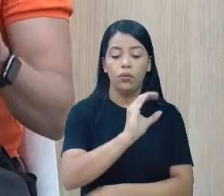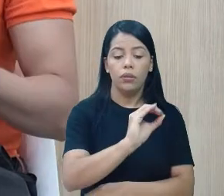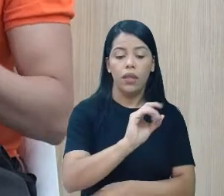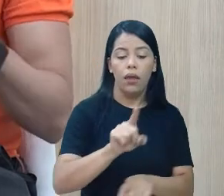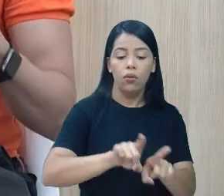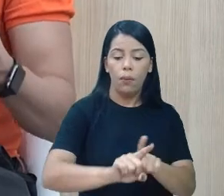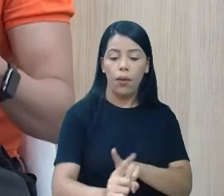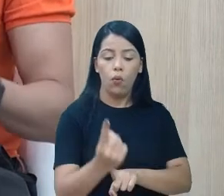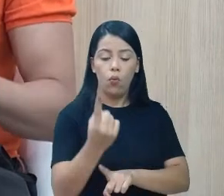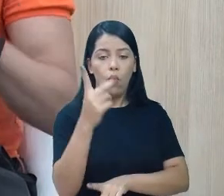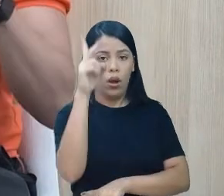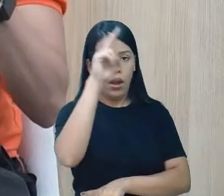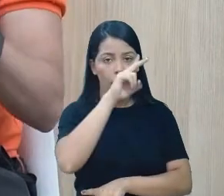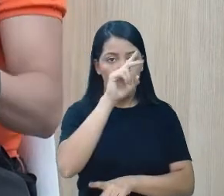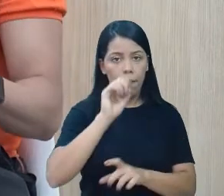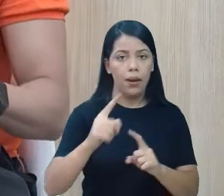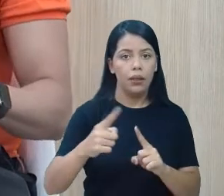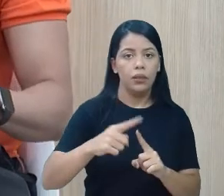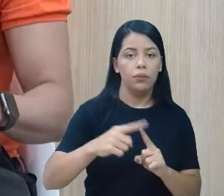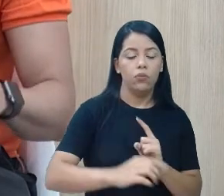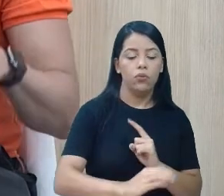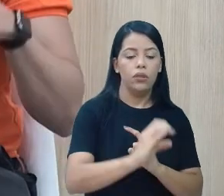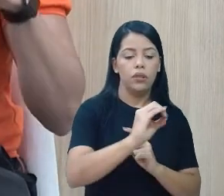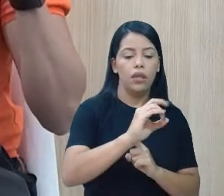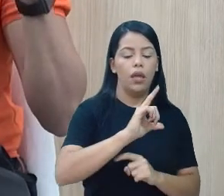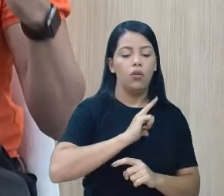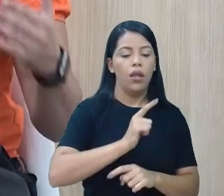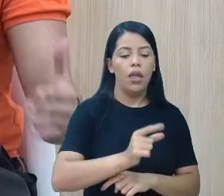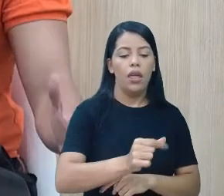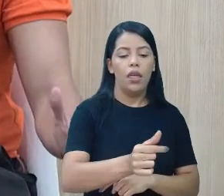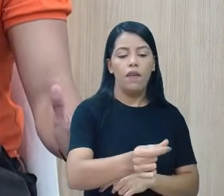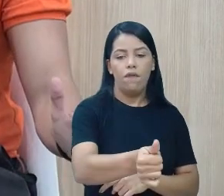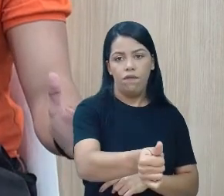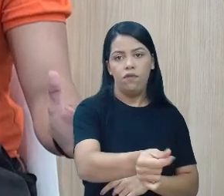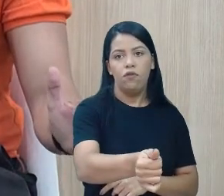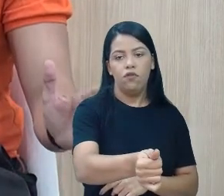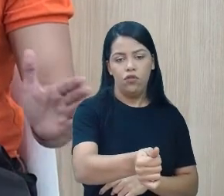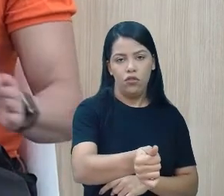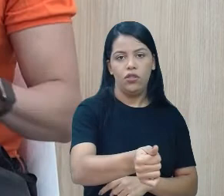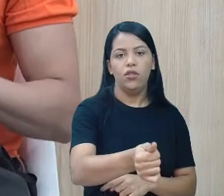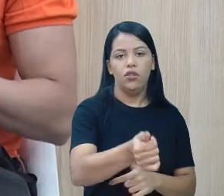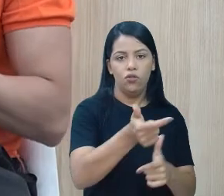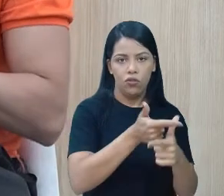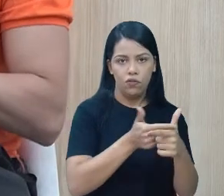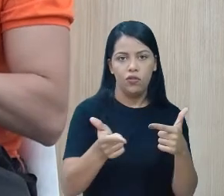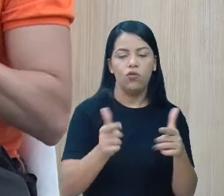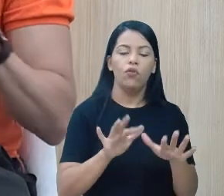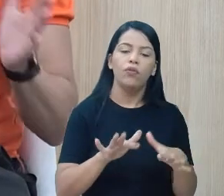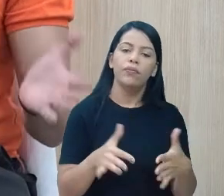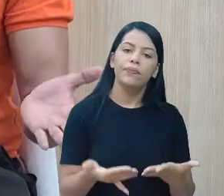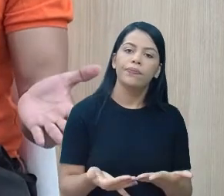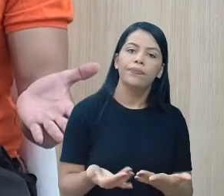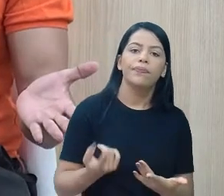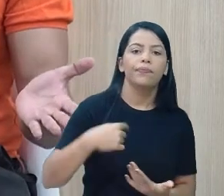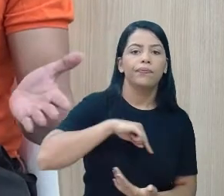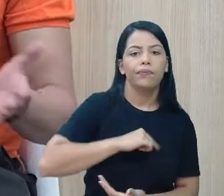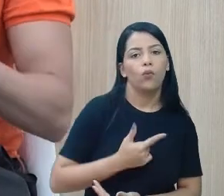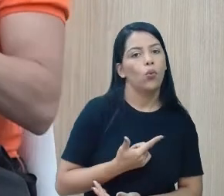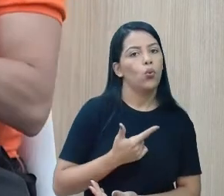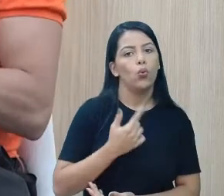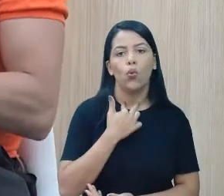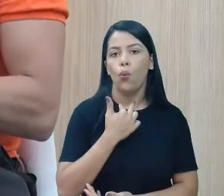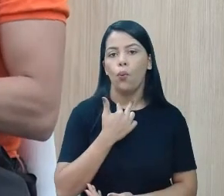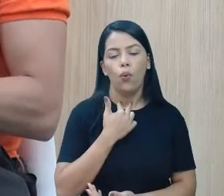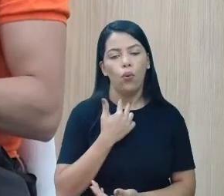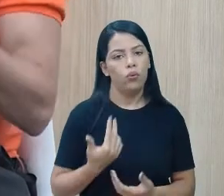Lembra da classificação, né? No 0 a gente tem aí infinitos divisores, tá? Então, não podemos classificar.